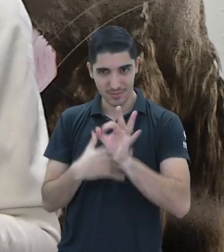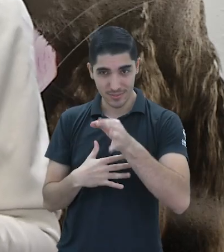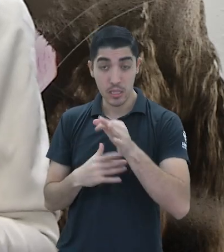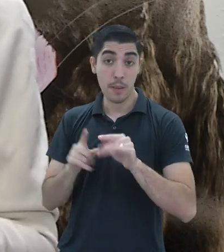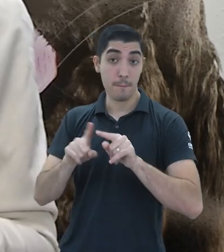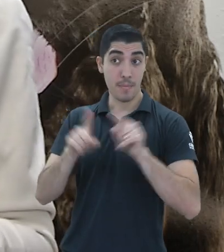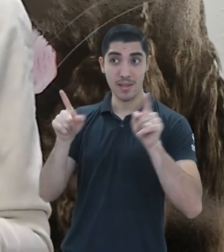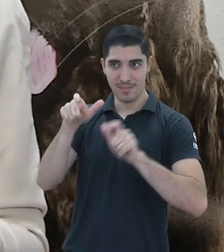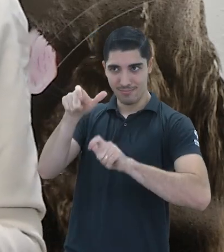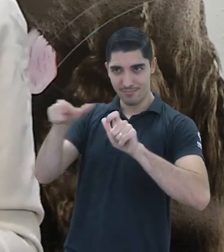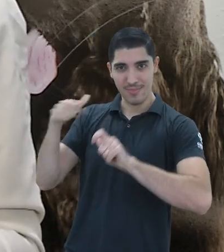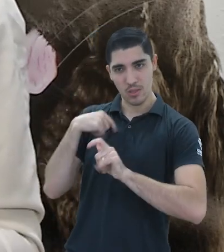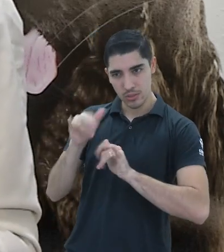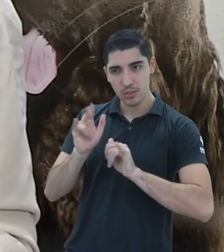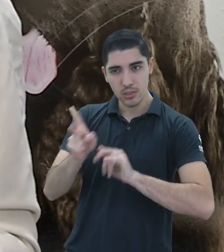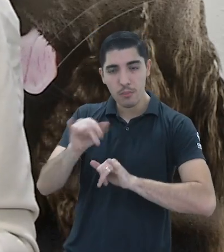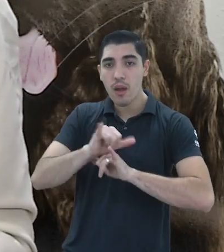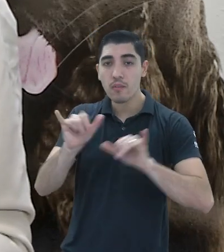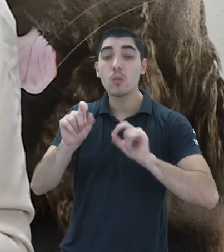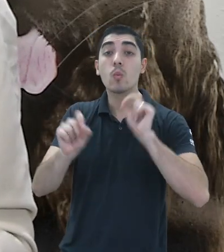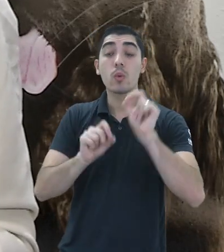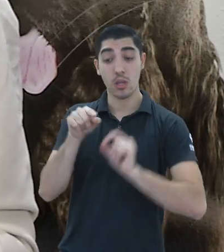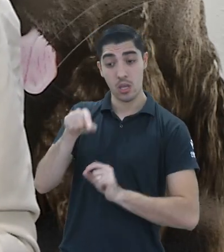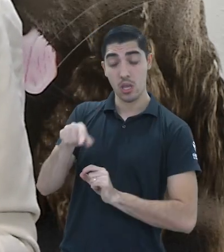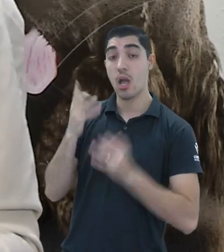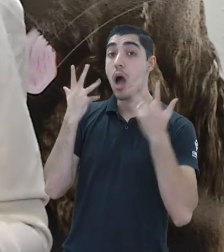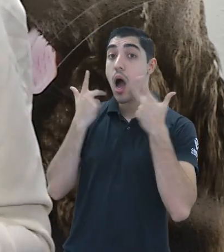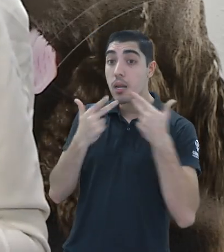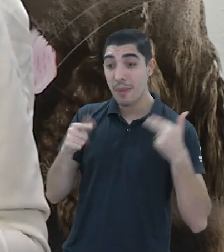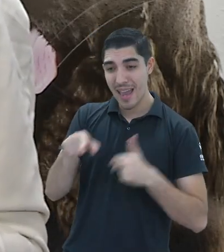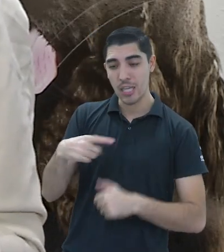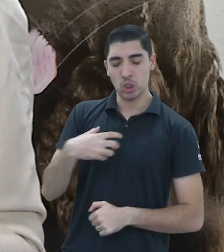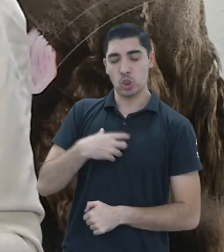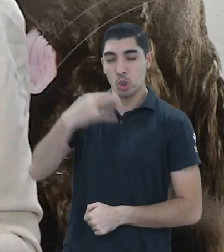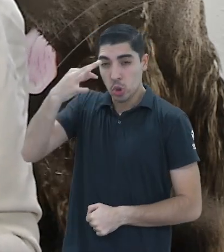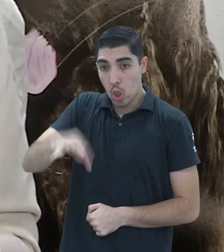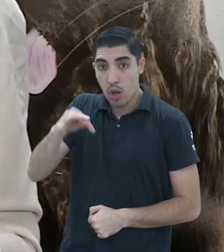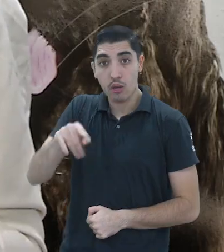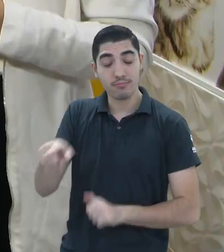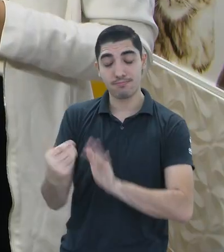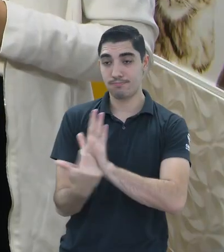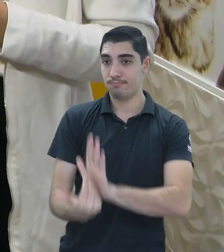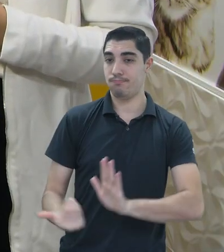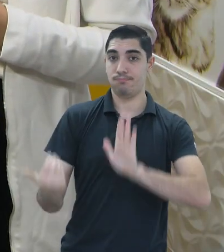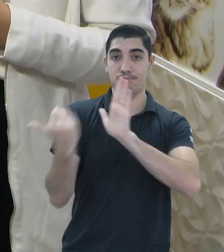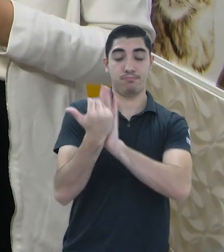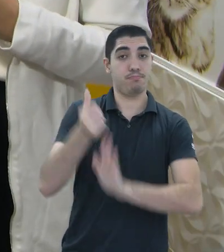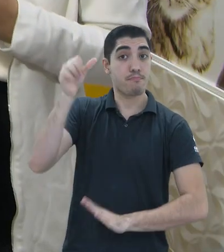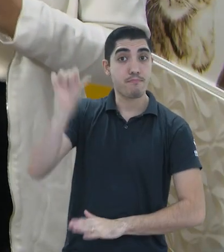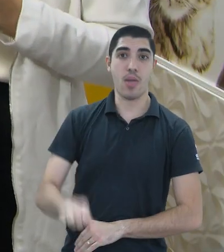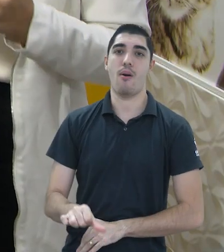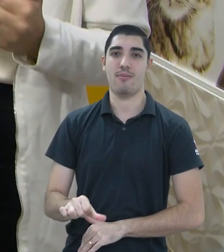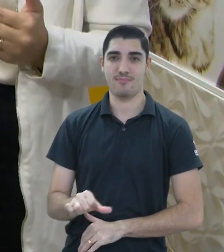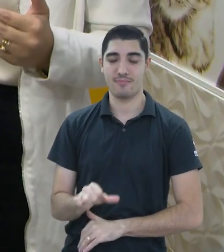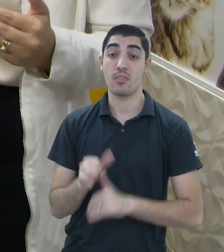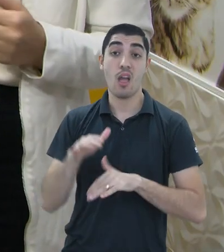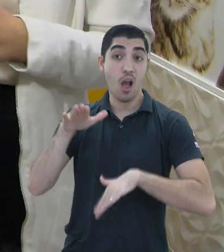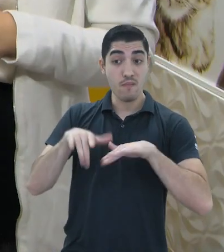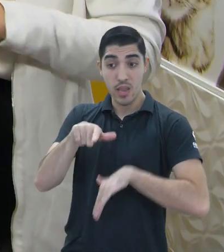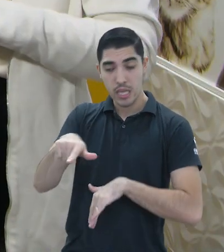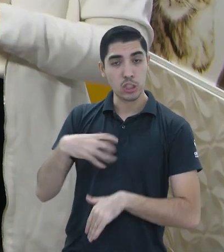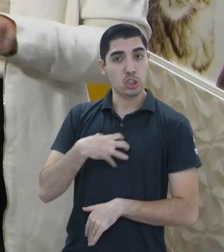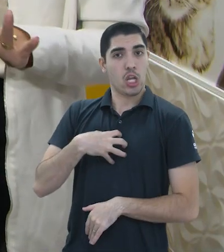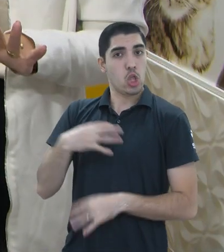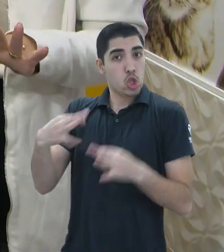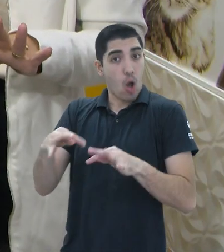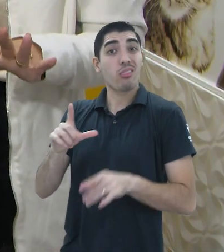sempre falo para os clientes é que o limiar de dor dos animais é 10 vezes maior que o nosso. Então, por isso que às vezes eles estão com dor e a